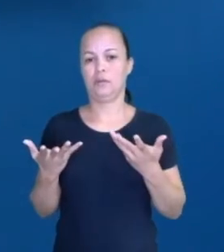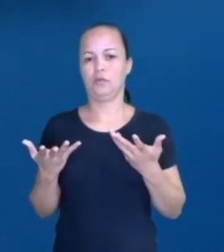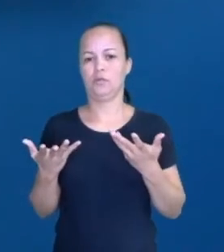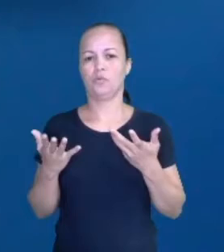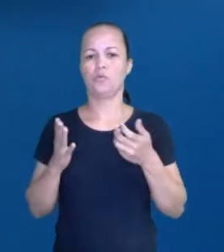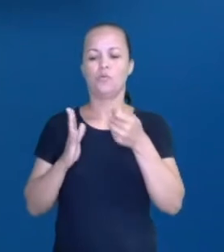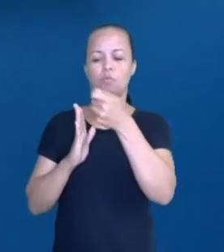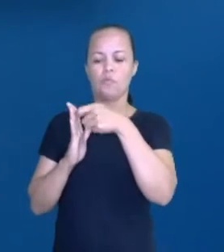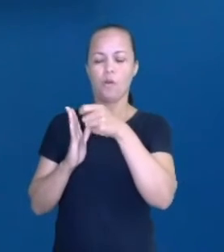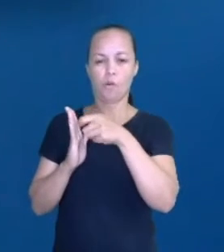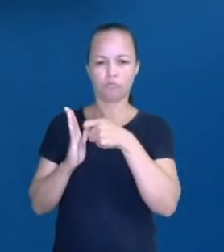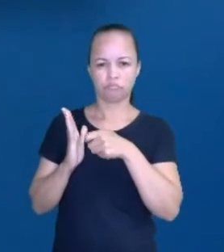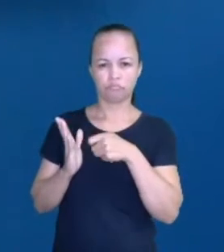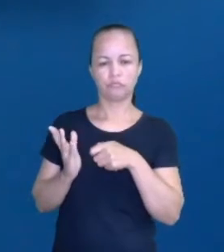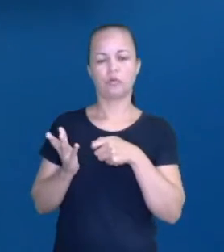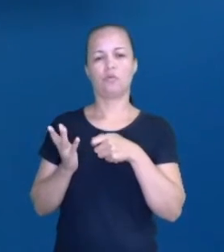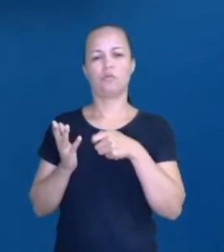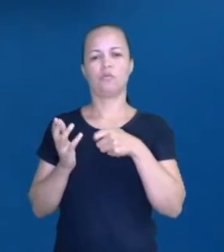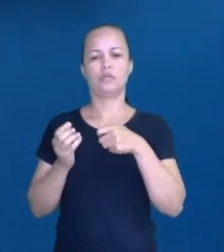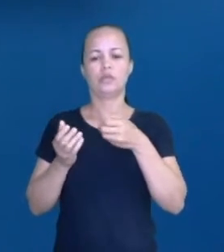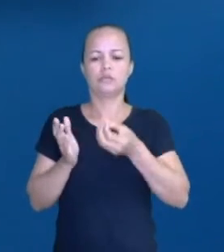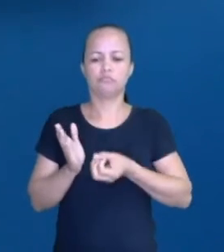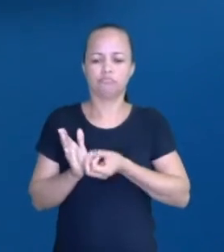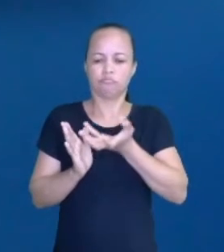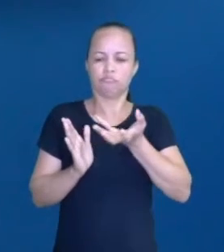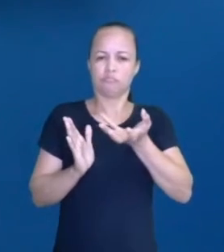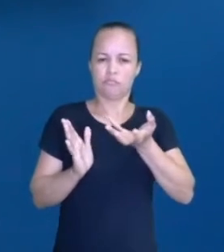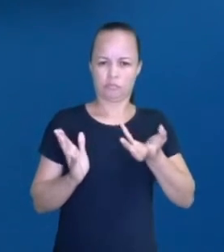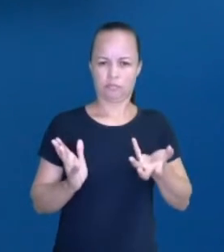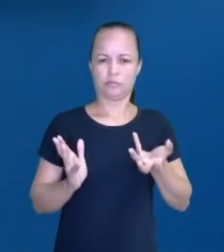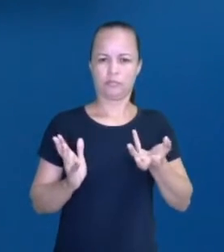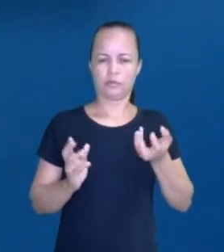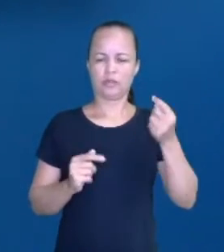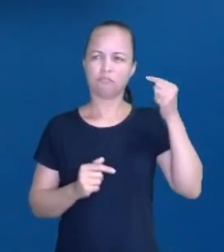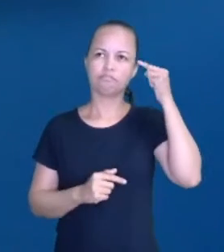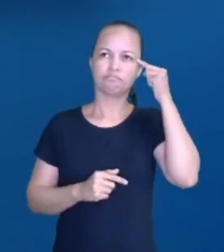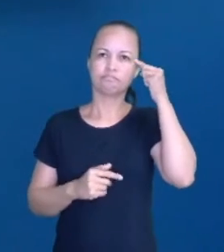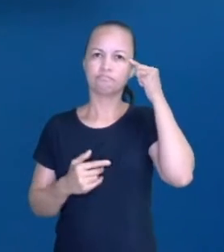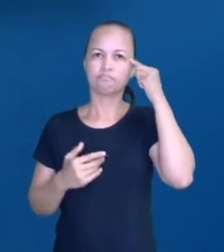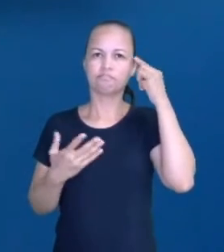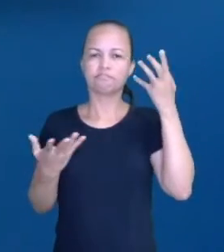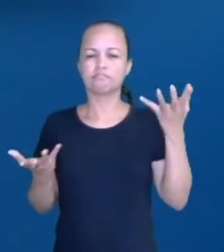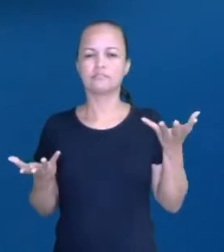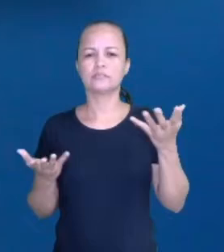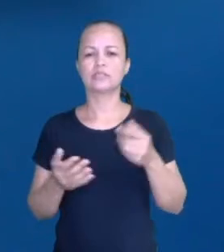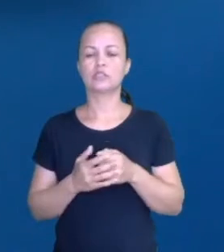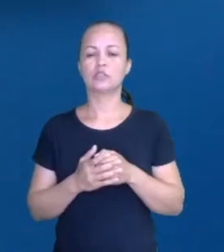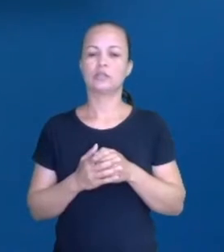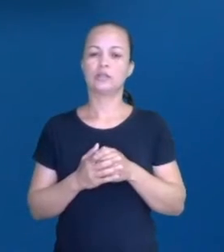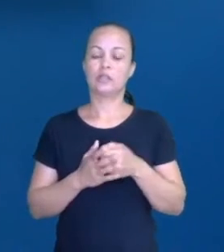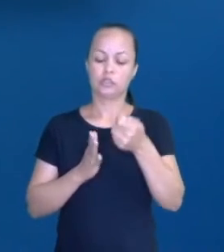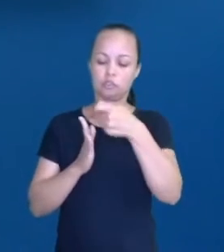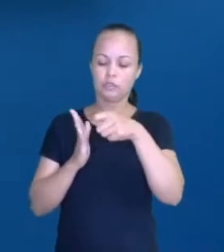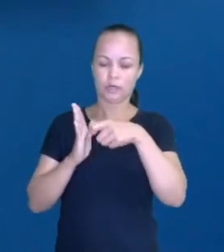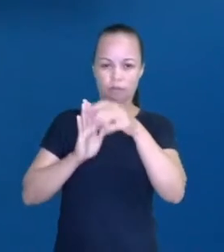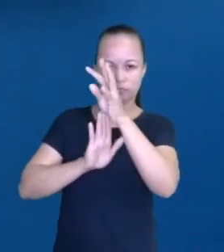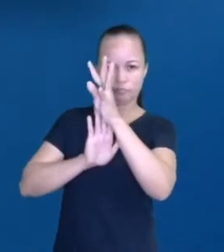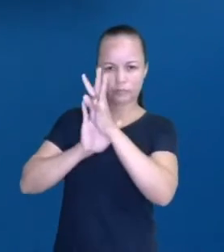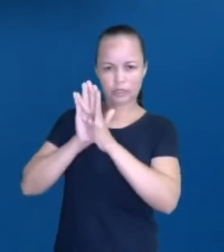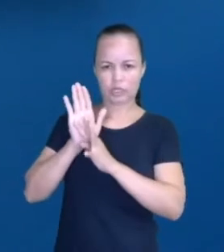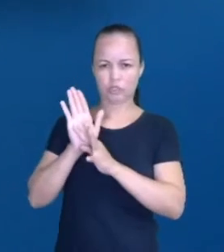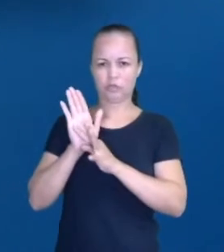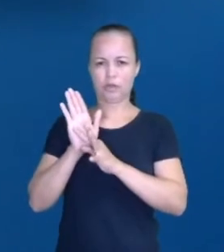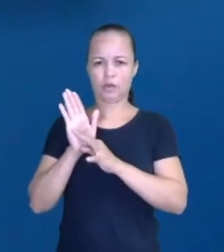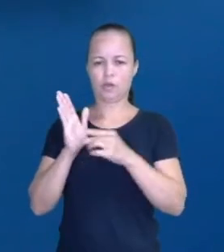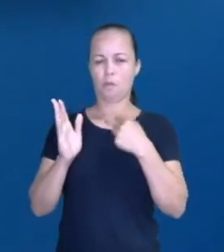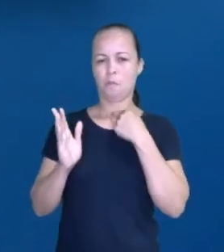o autor, quis passar. Teve dúvidas. Quando a gente escreve um texto, ele não pode